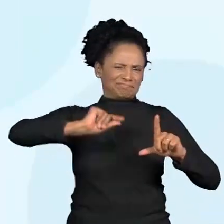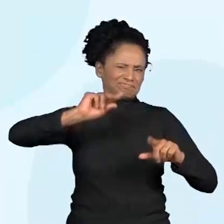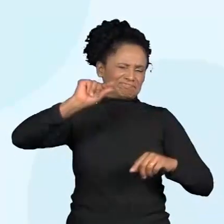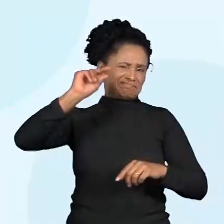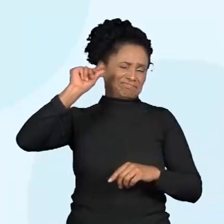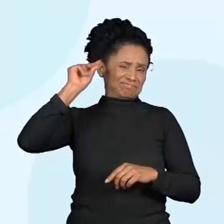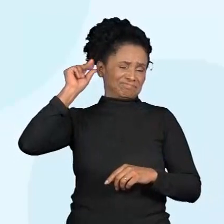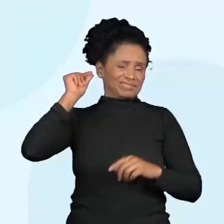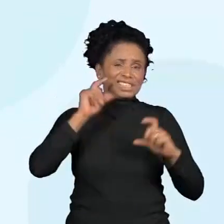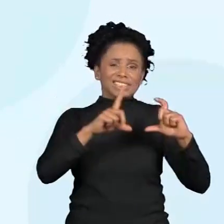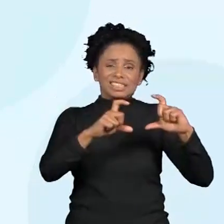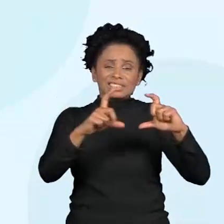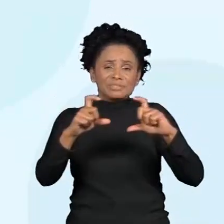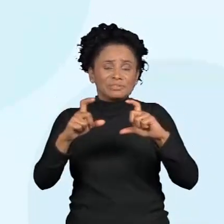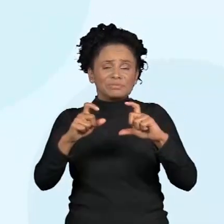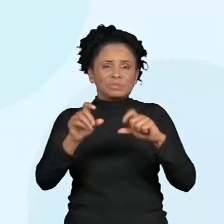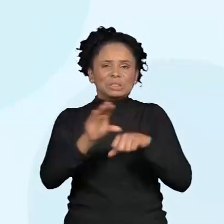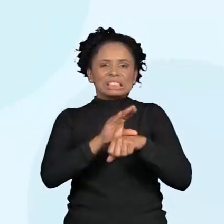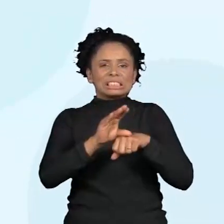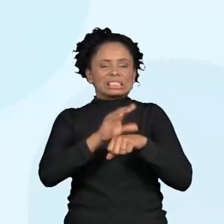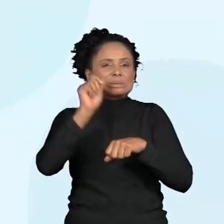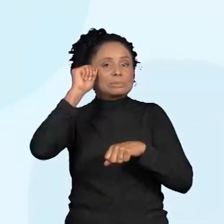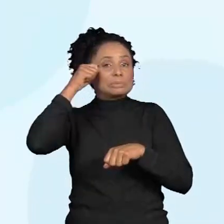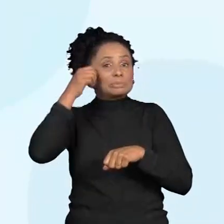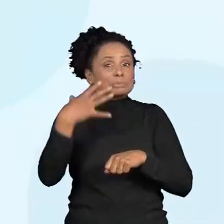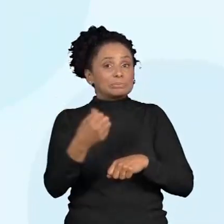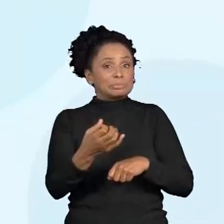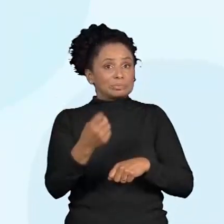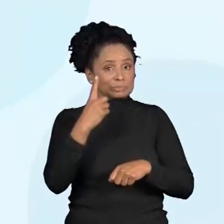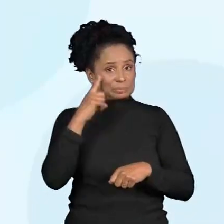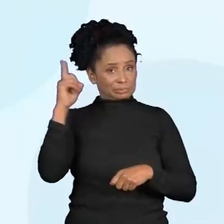antiga, uma fotografia. Eu consigo ver aí